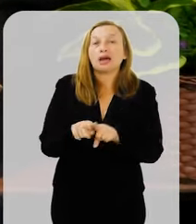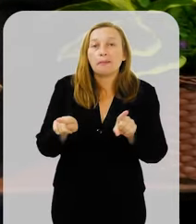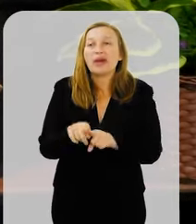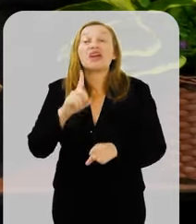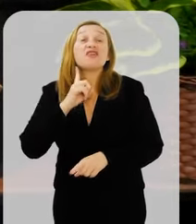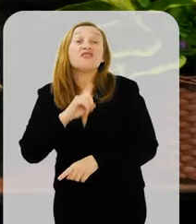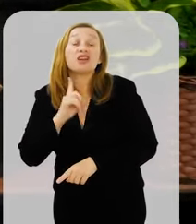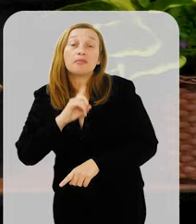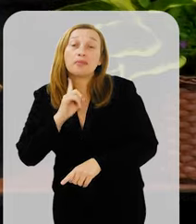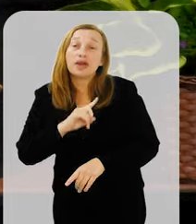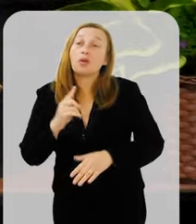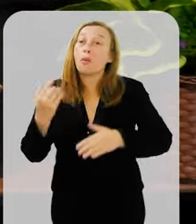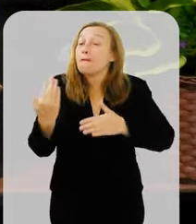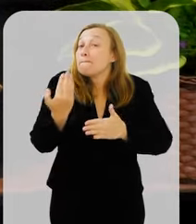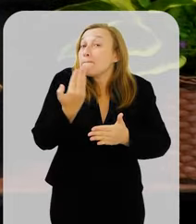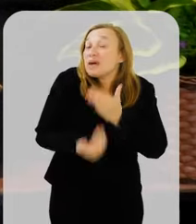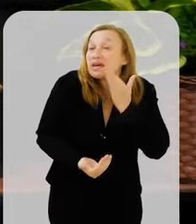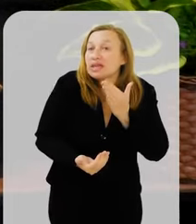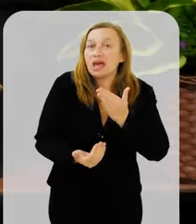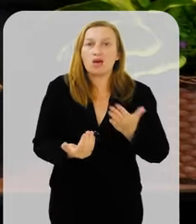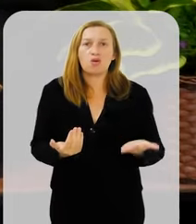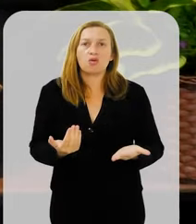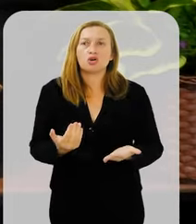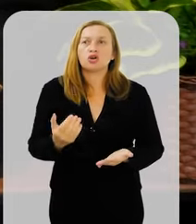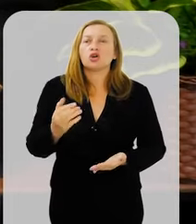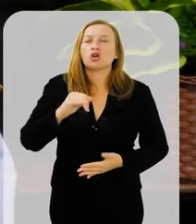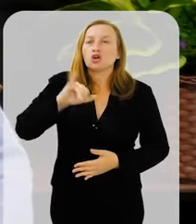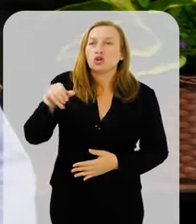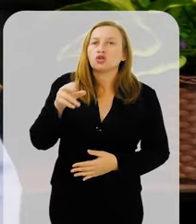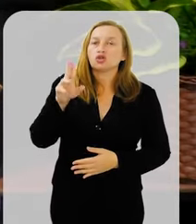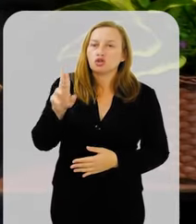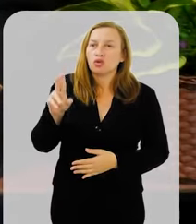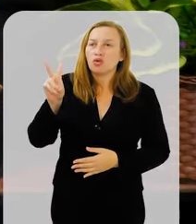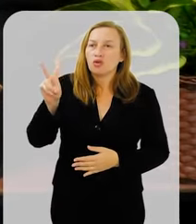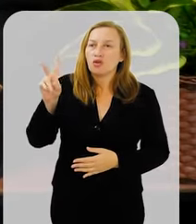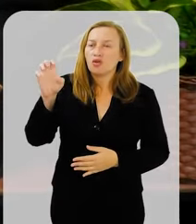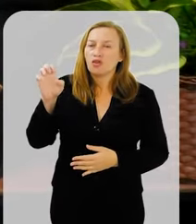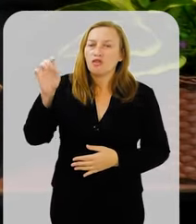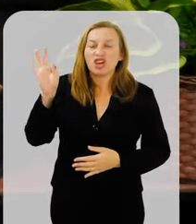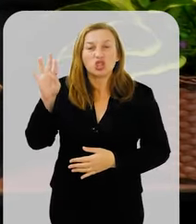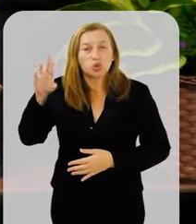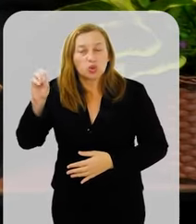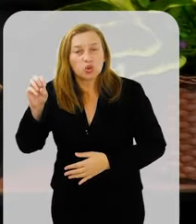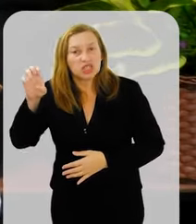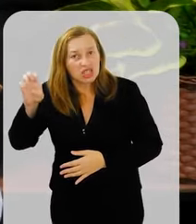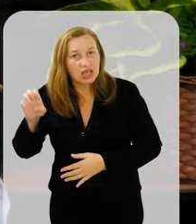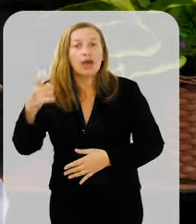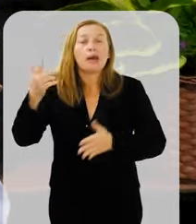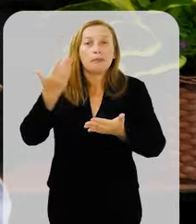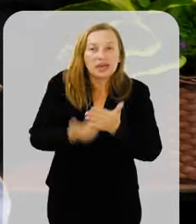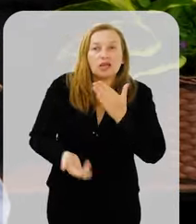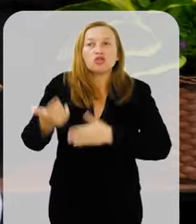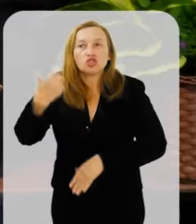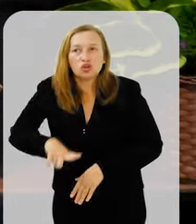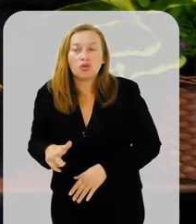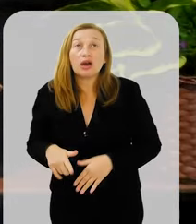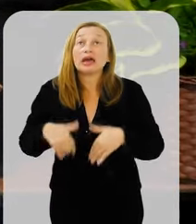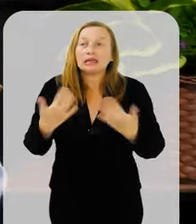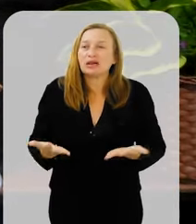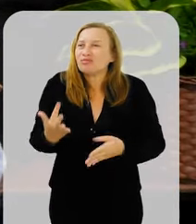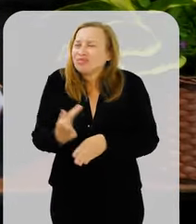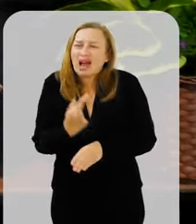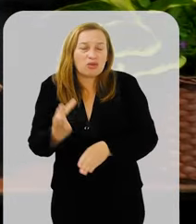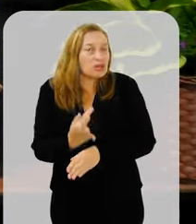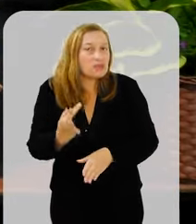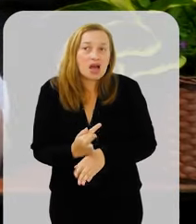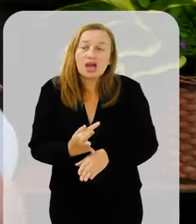para o Flamengo em pleno Maracanã. Perdeu de novo para o Juventude. Ô, meu amigo, pelo amor de Deus, a torcida não aguenta mais essa tal de